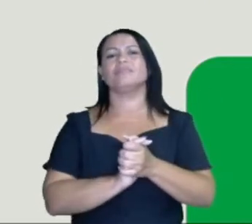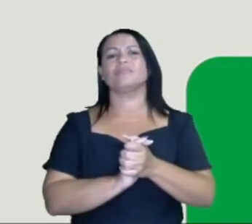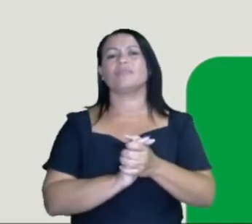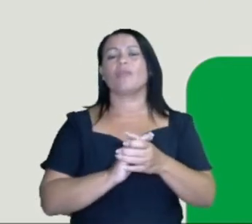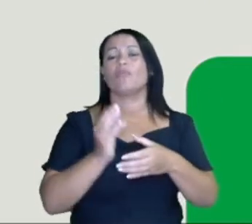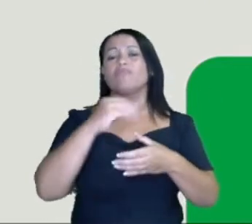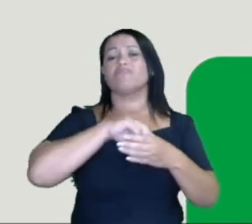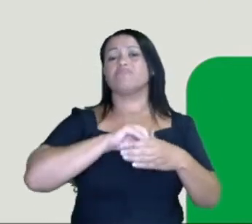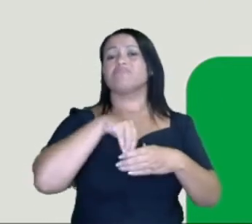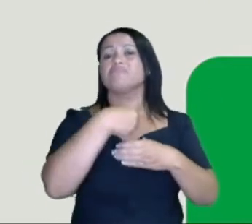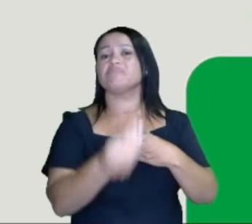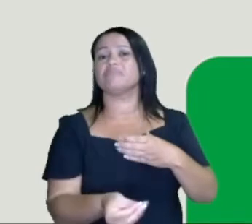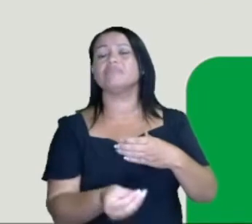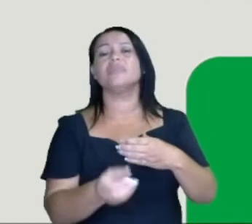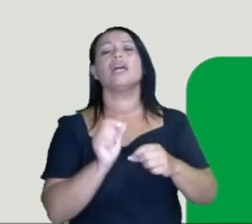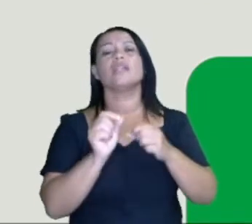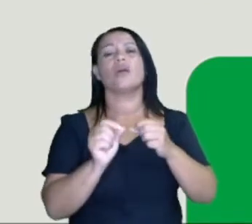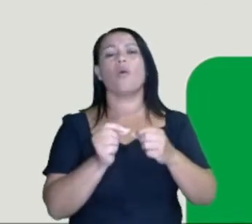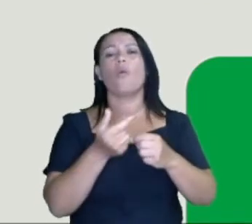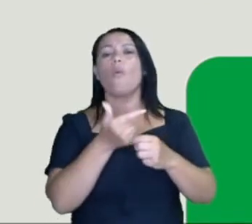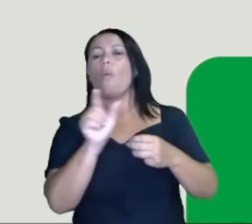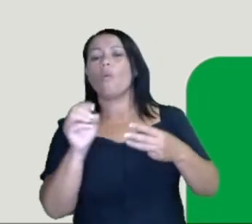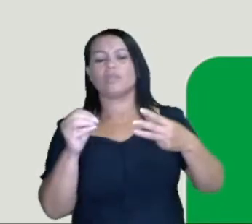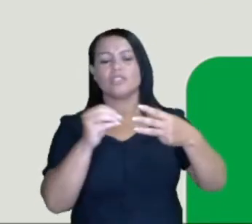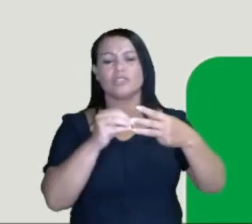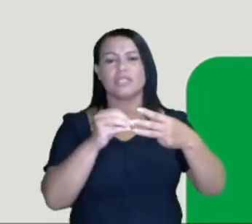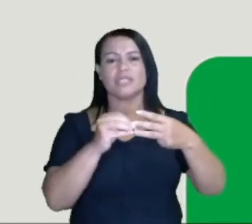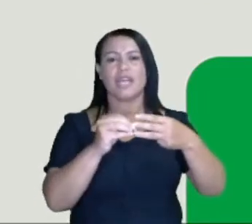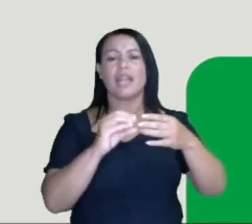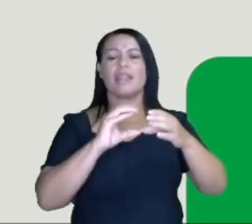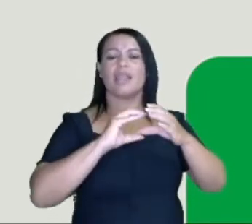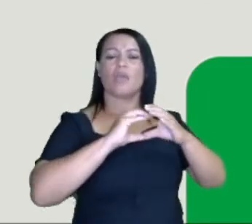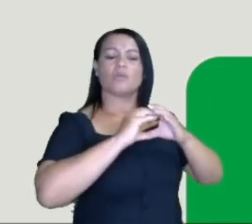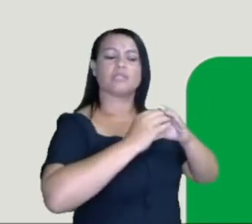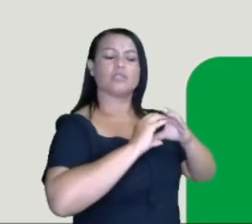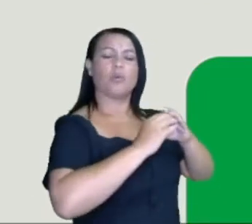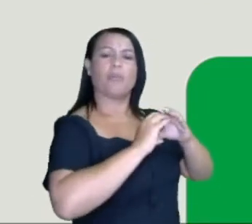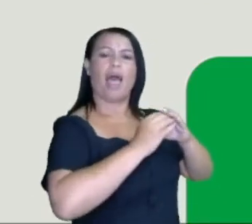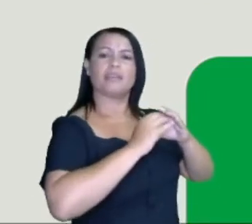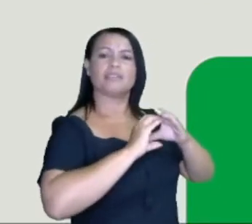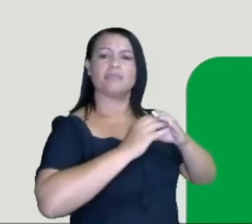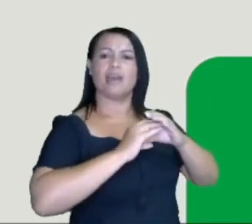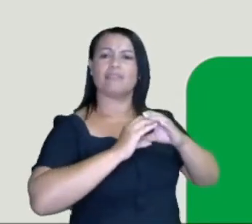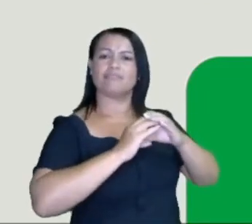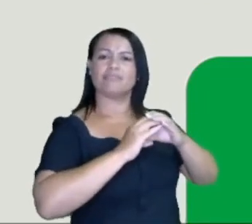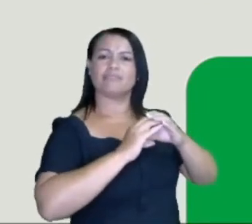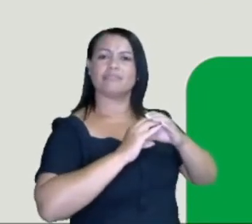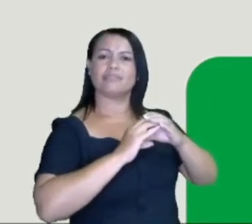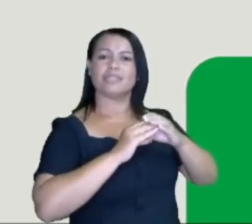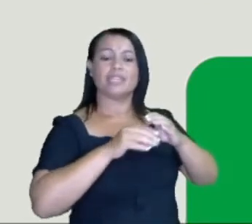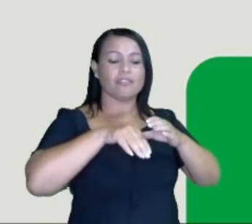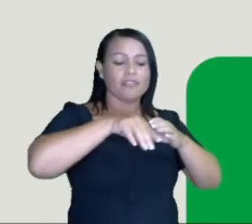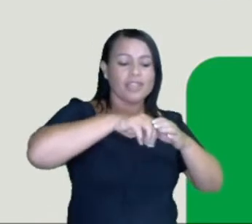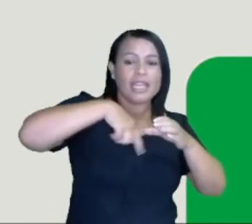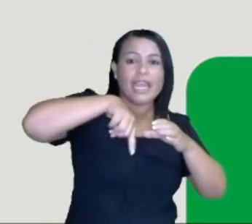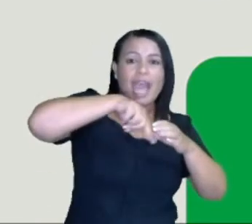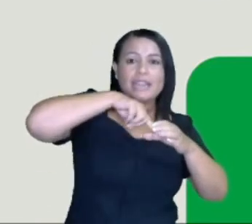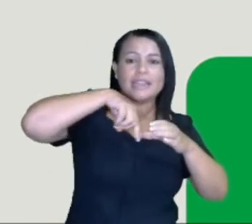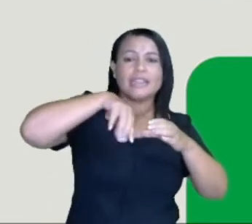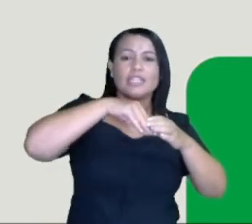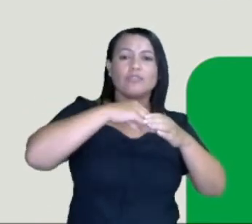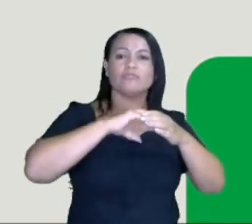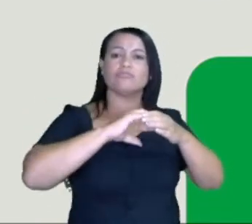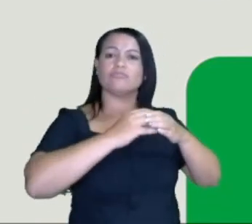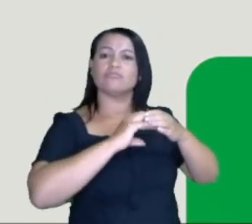Uma outra região da célula é chamada de citoplasma, que é a parte da célula que fica entre a membrana